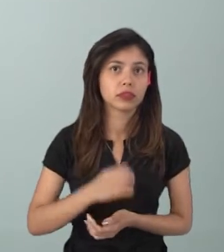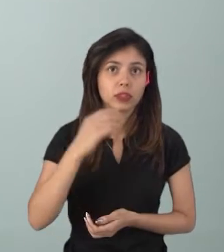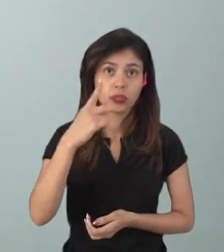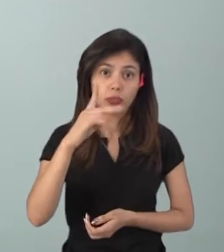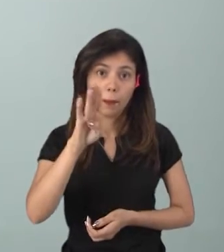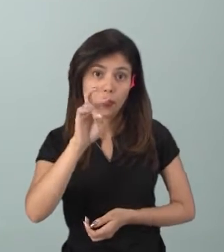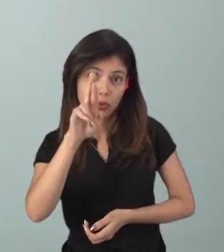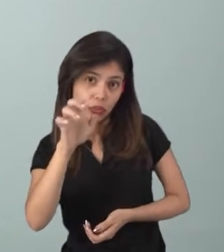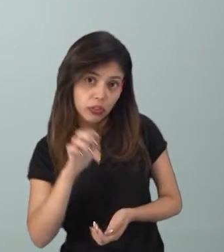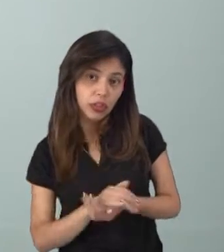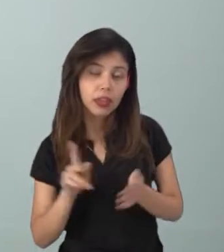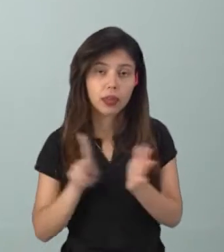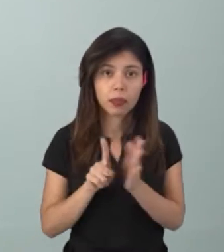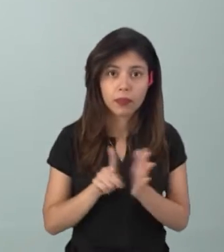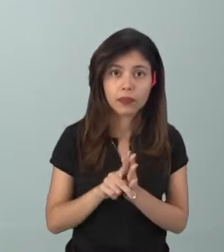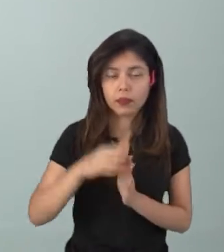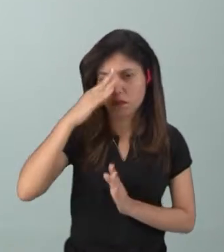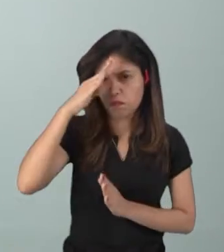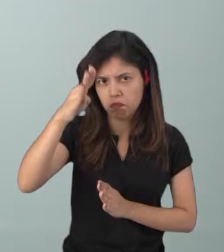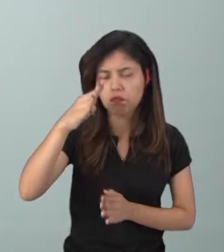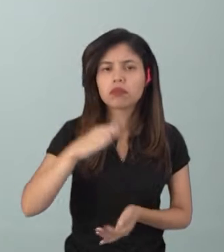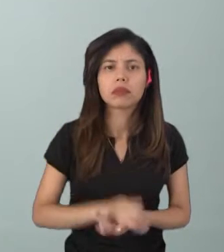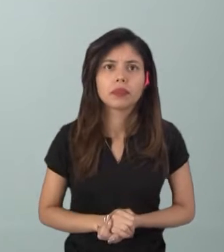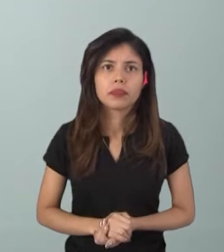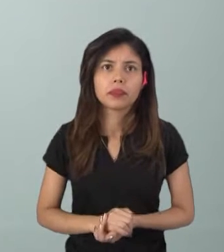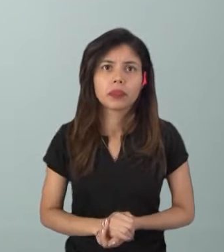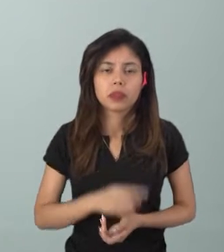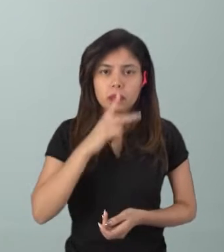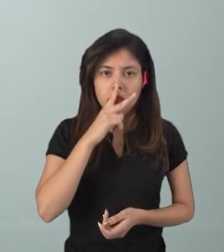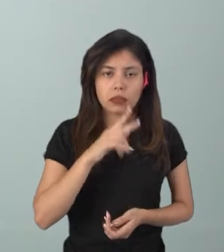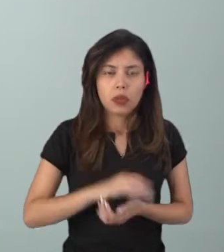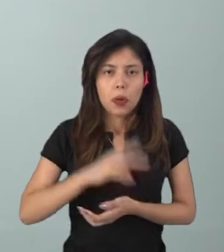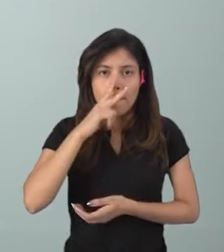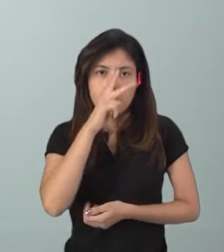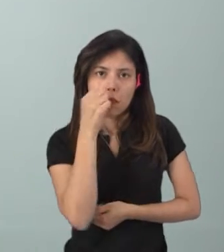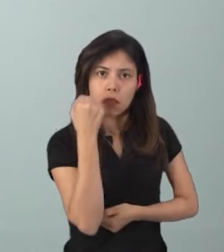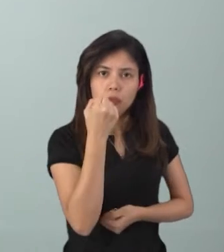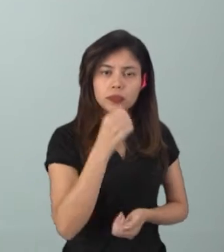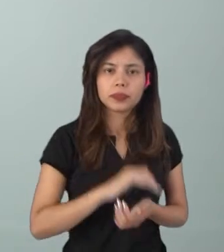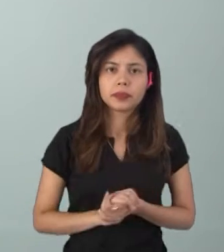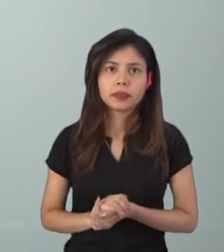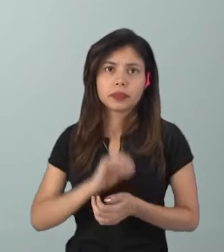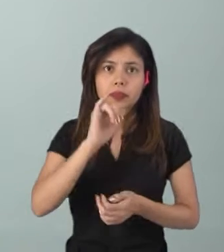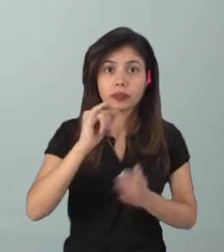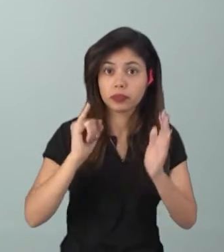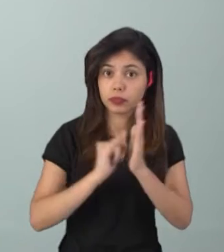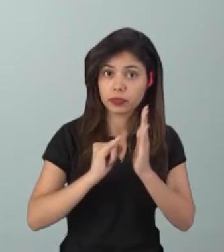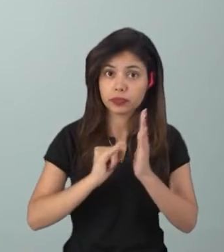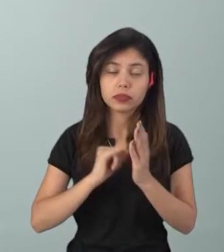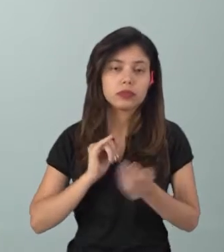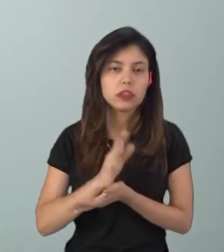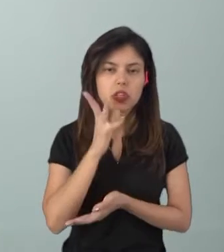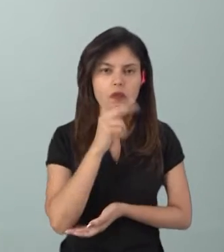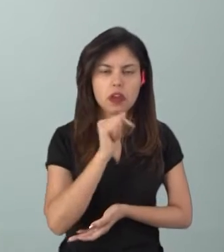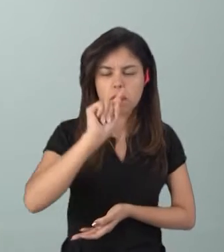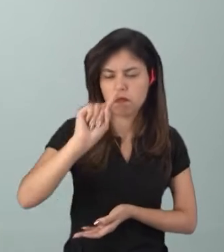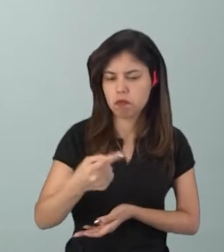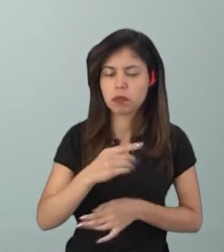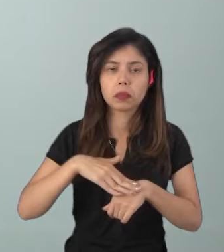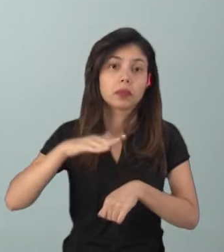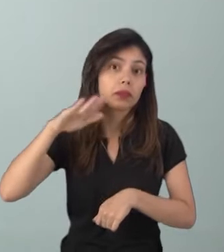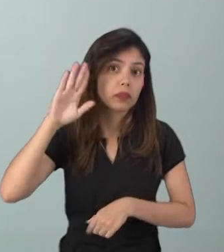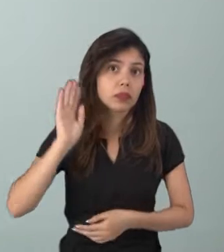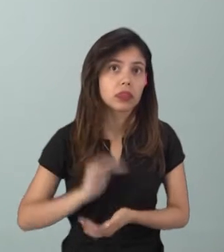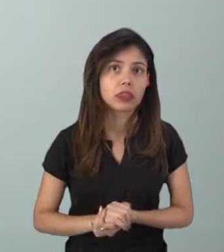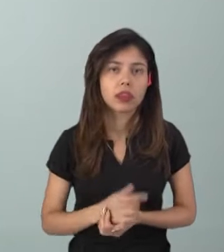igreja. A igreja dominava, né? Era uma poderosa instituição que demorou aí mais de 1000 anos